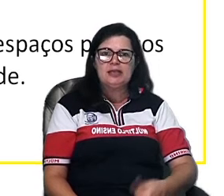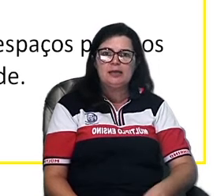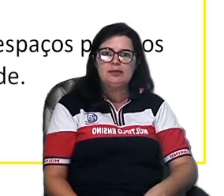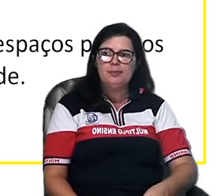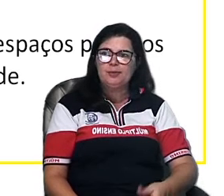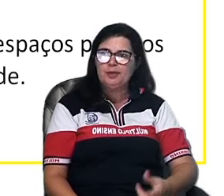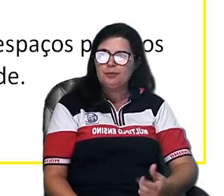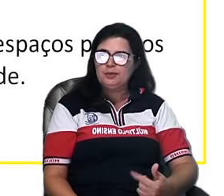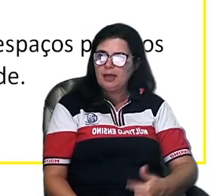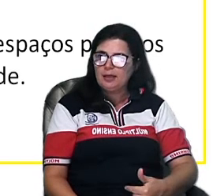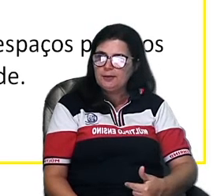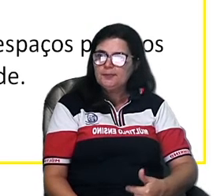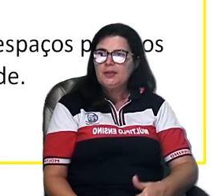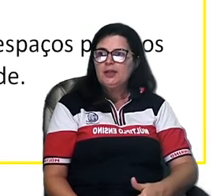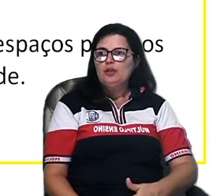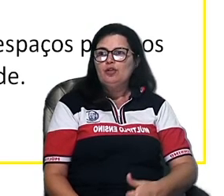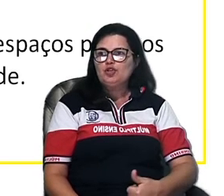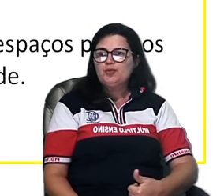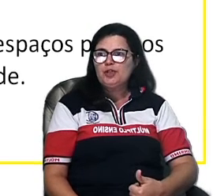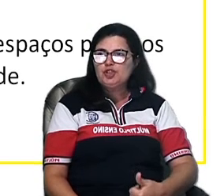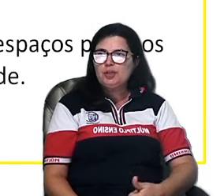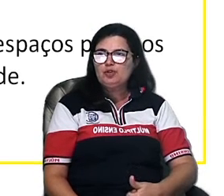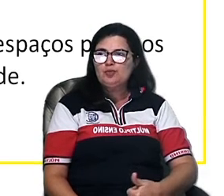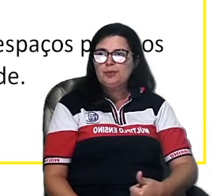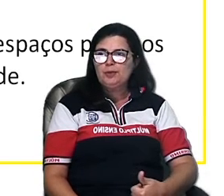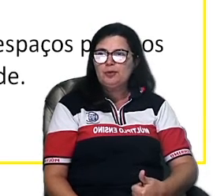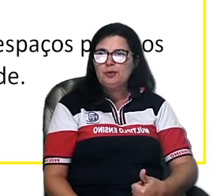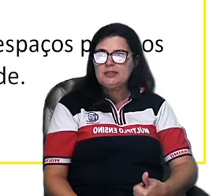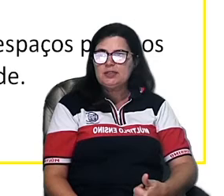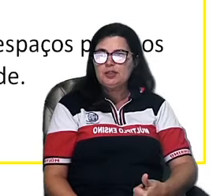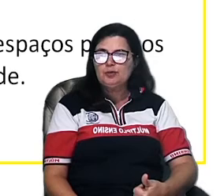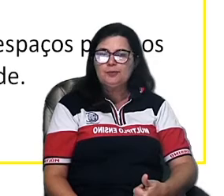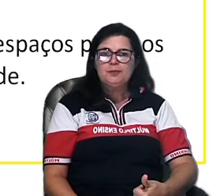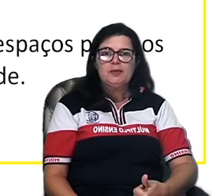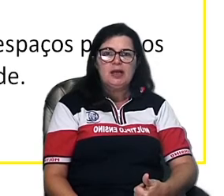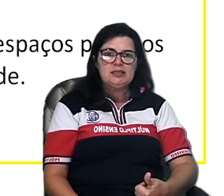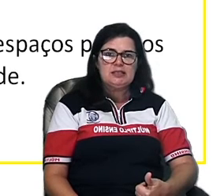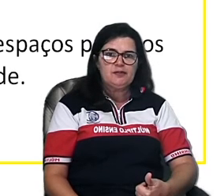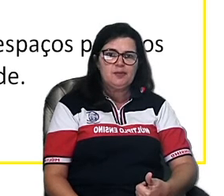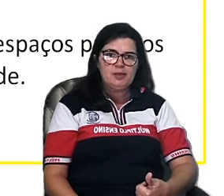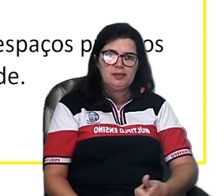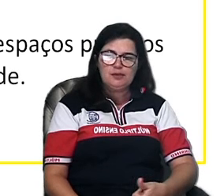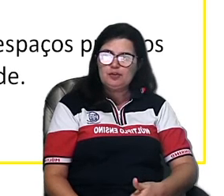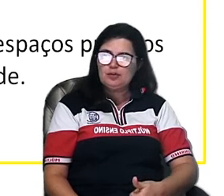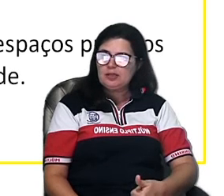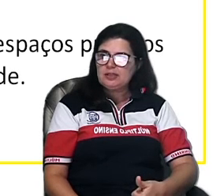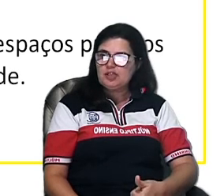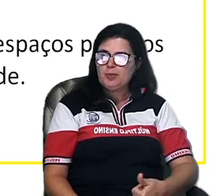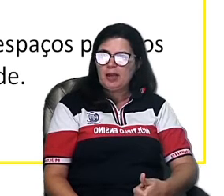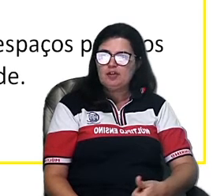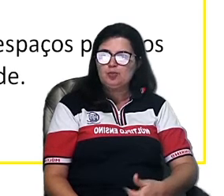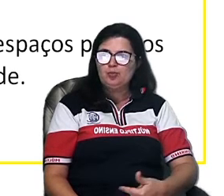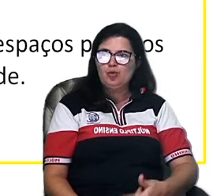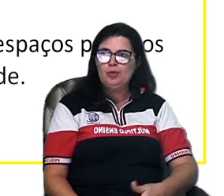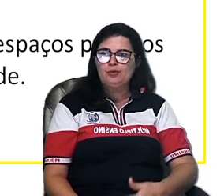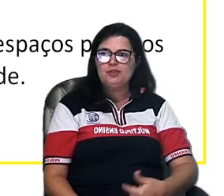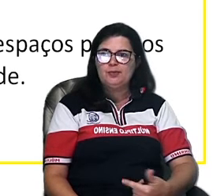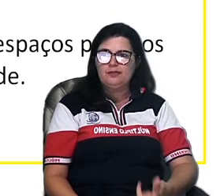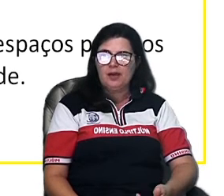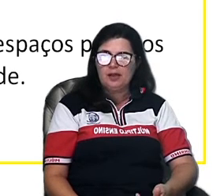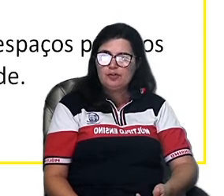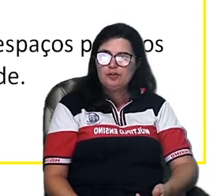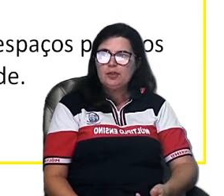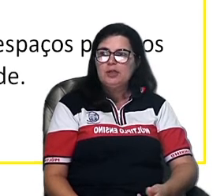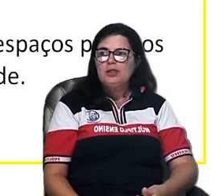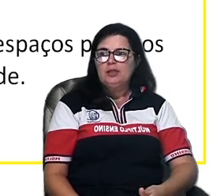nosso resgate da primeira unidade. Nós preenchemos no primeiro quesito as afirmativas, utilizando as palavras públicos